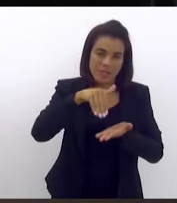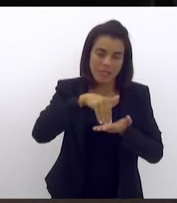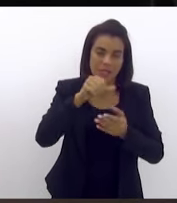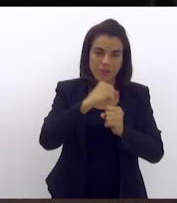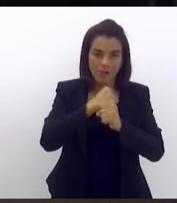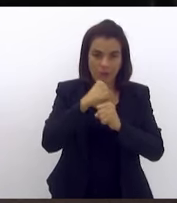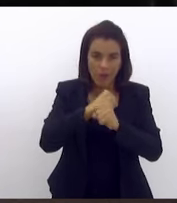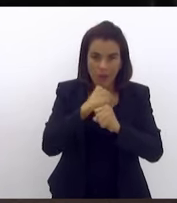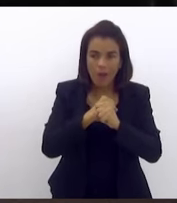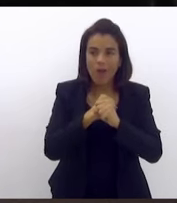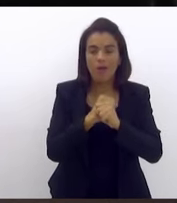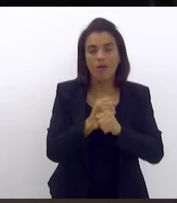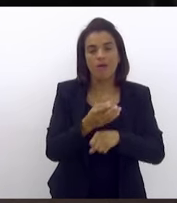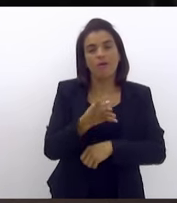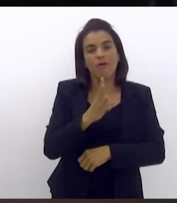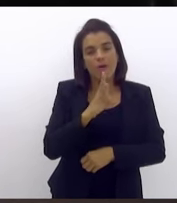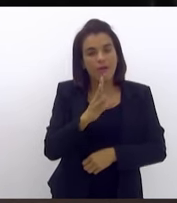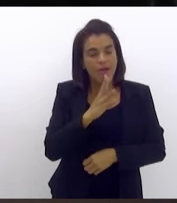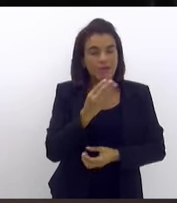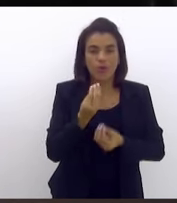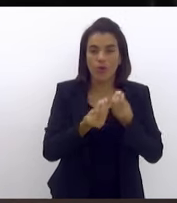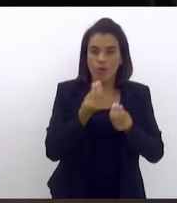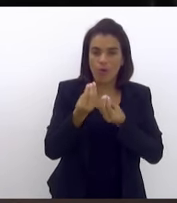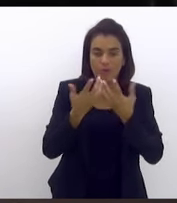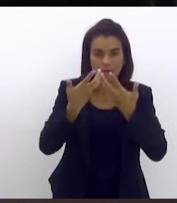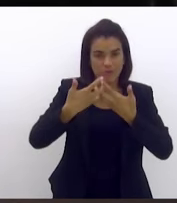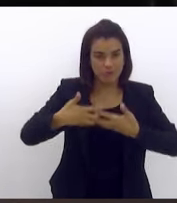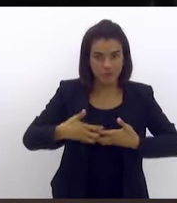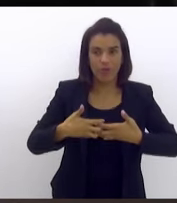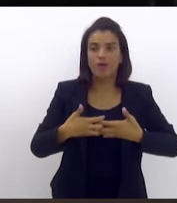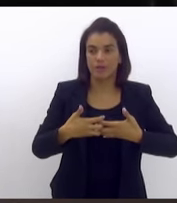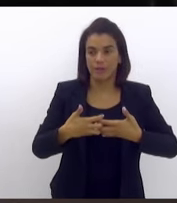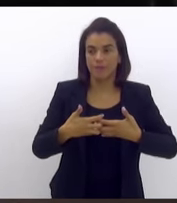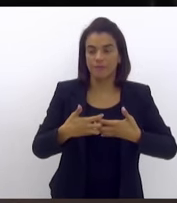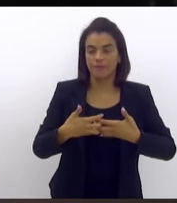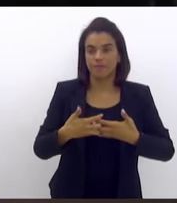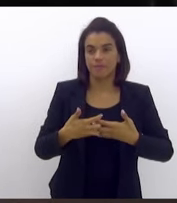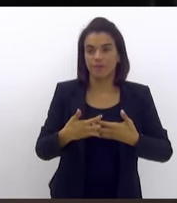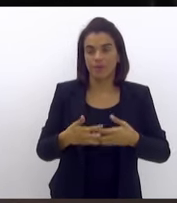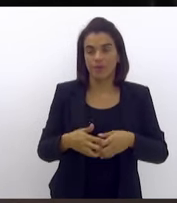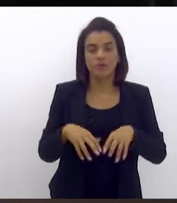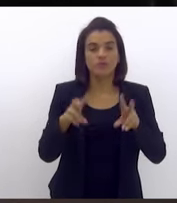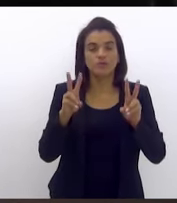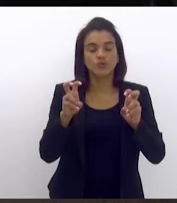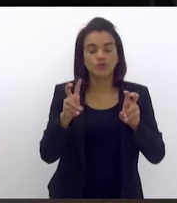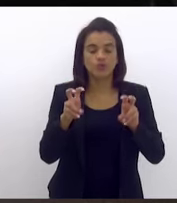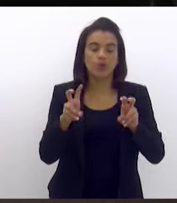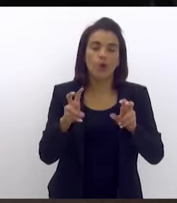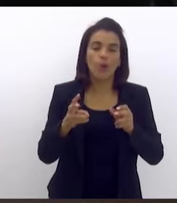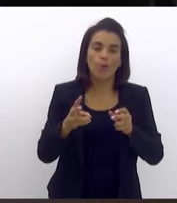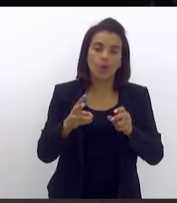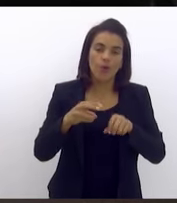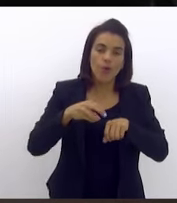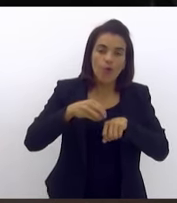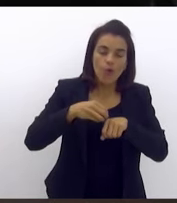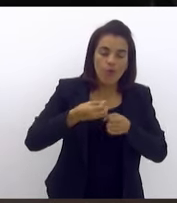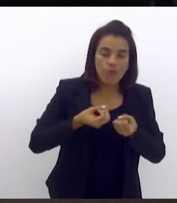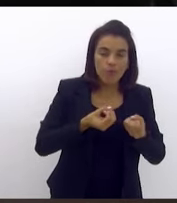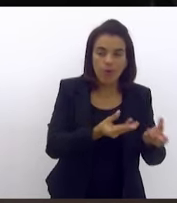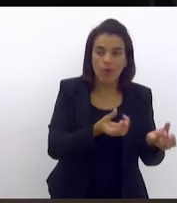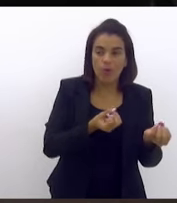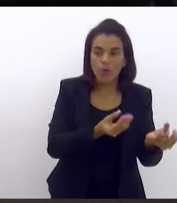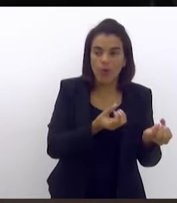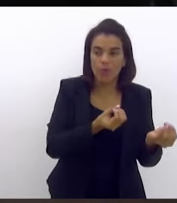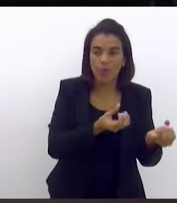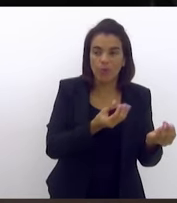é um homem que entende da dinâmica desse processo que diz respeito à questão do abastecimento de água na região metropolitana